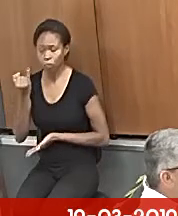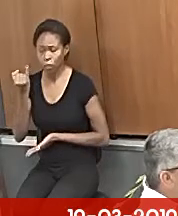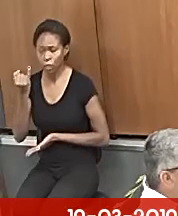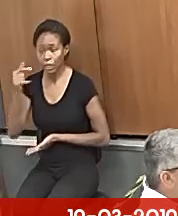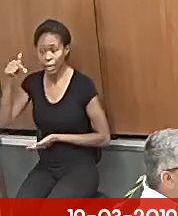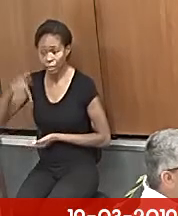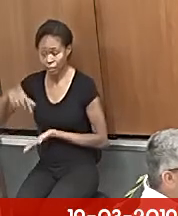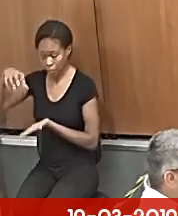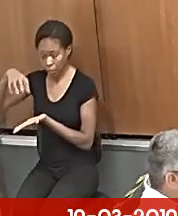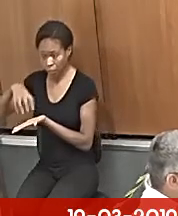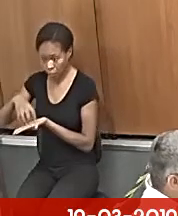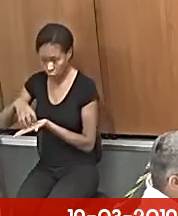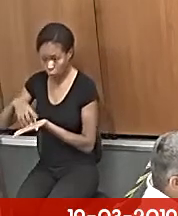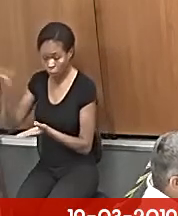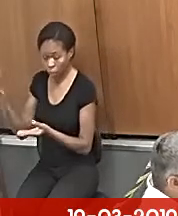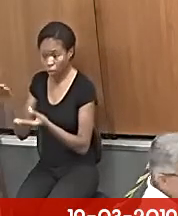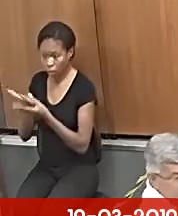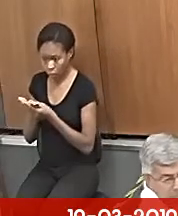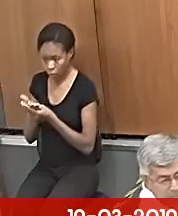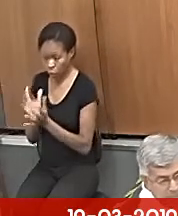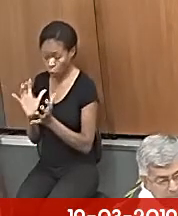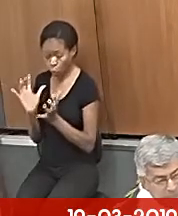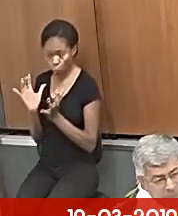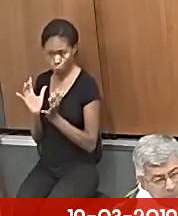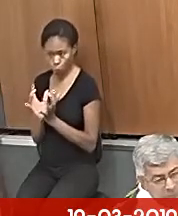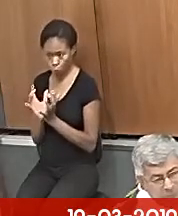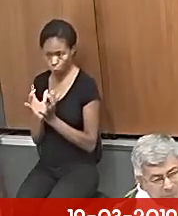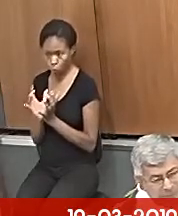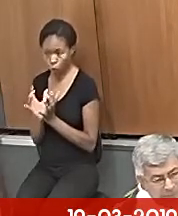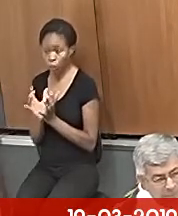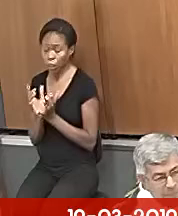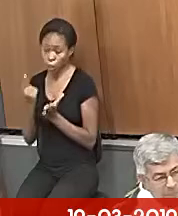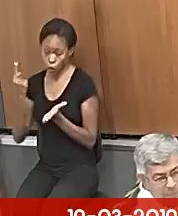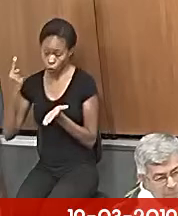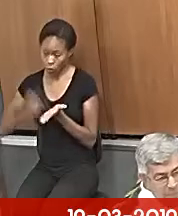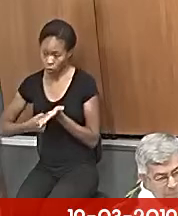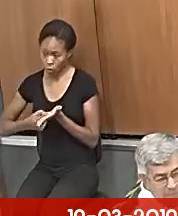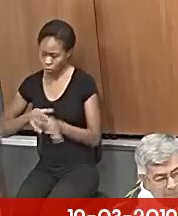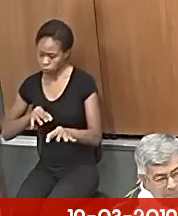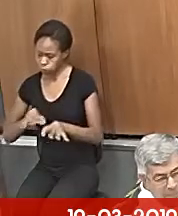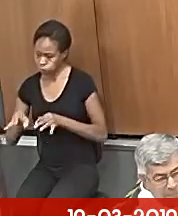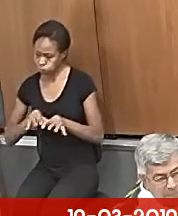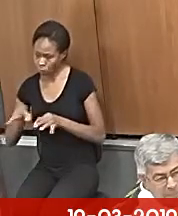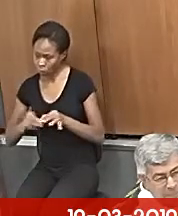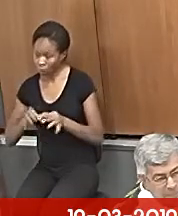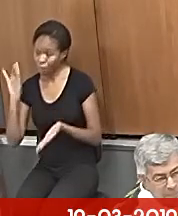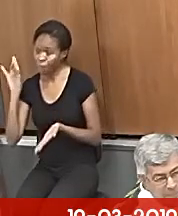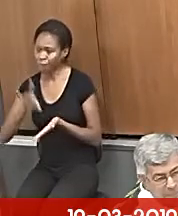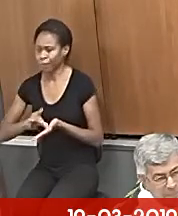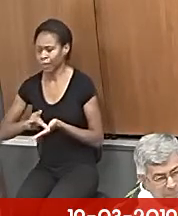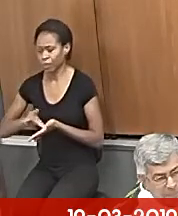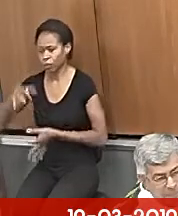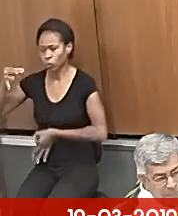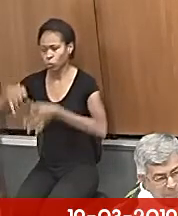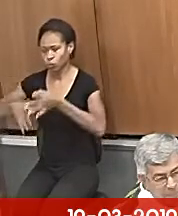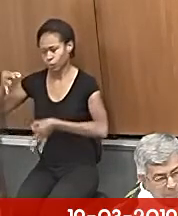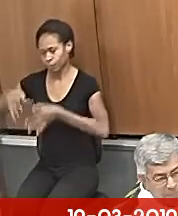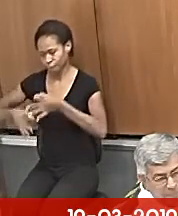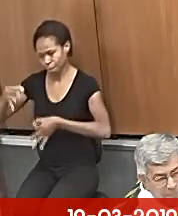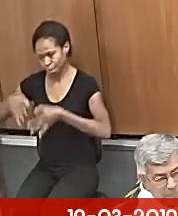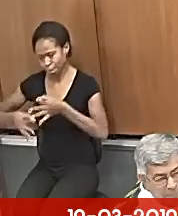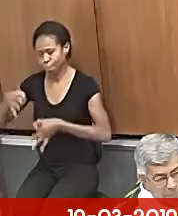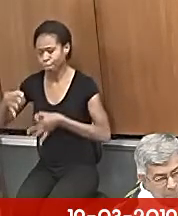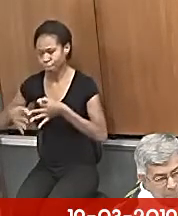a sejuc é uma junta de conciliação mas oficial do tribunal de justiça então qualquer